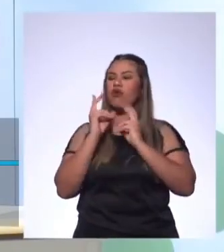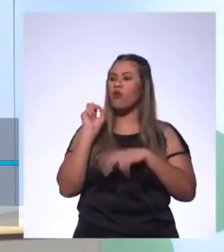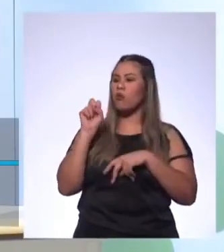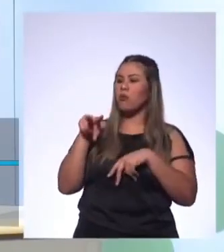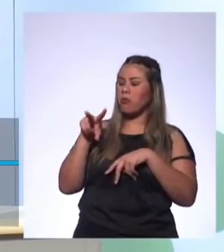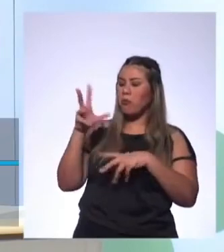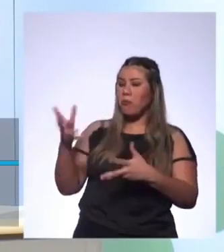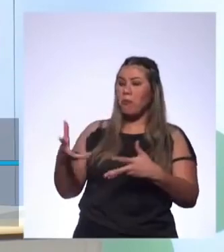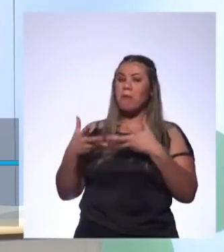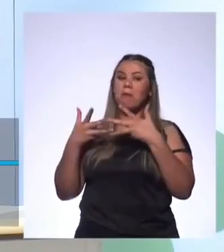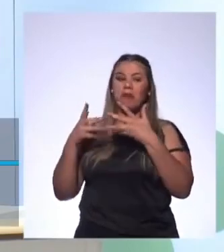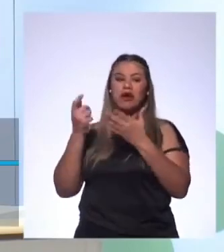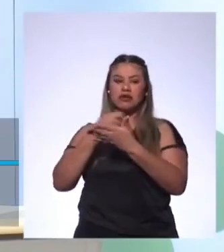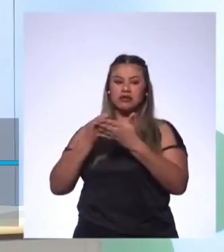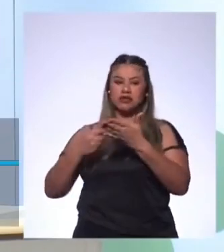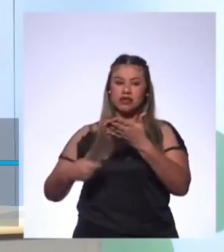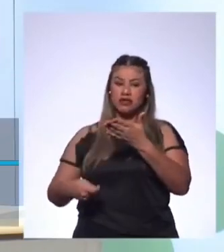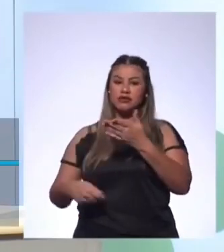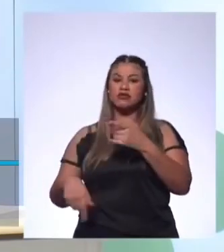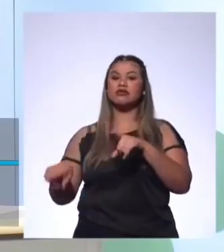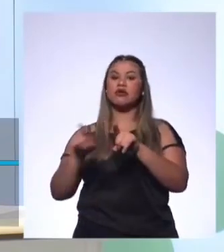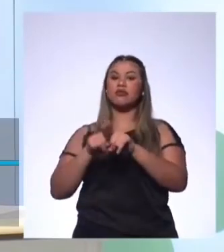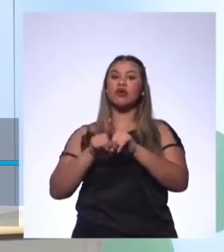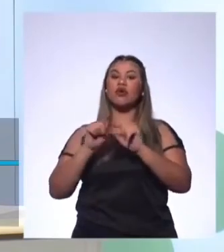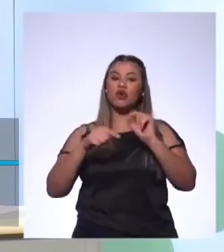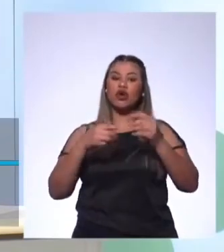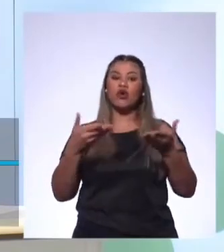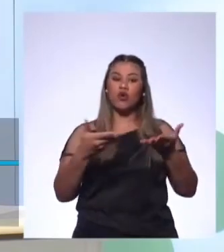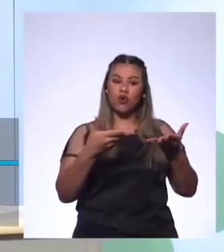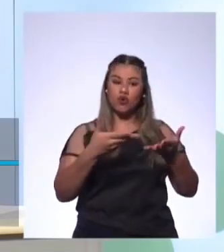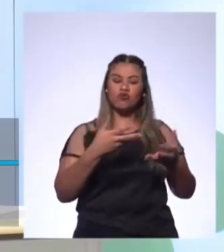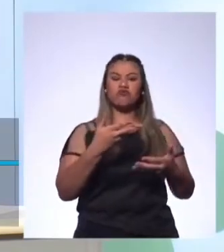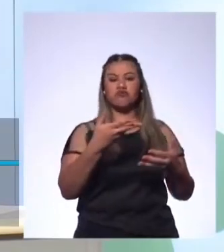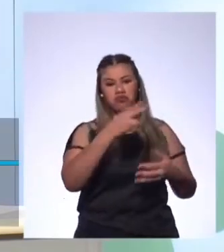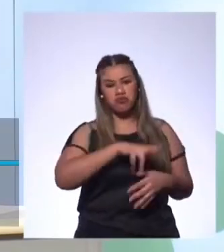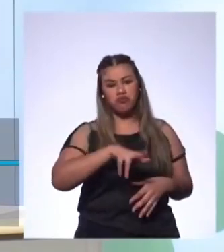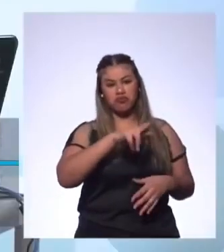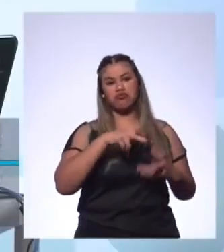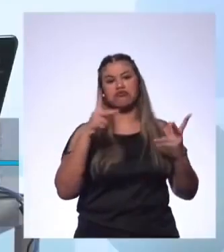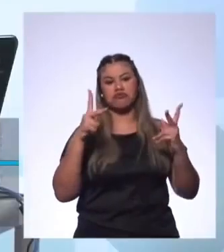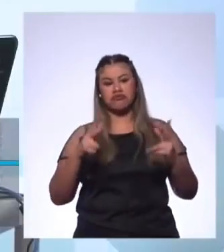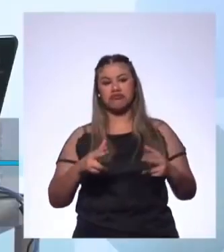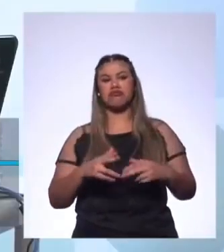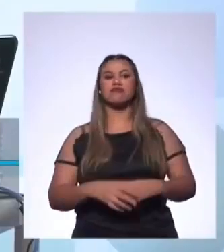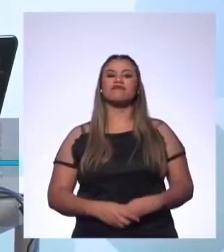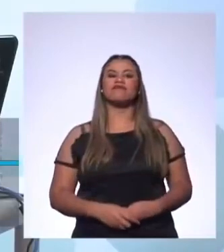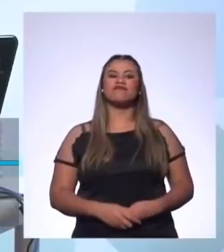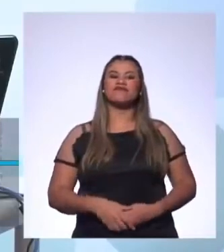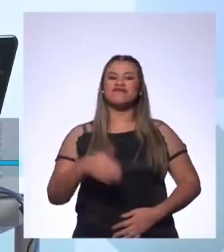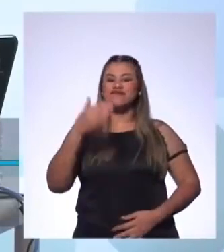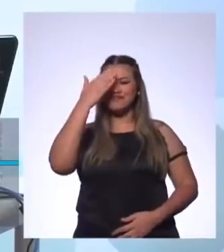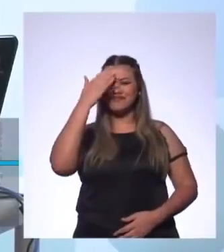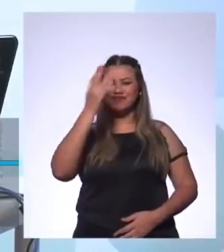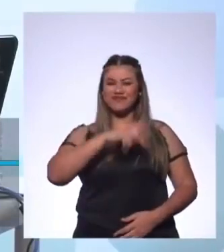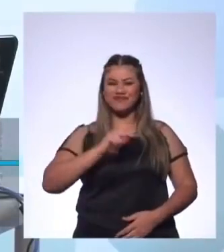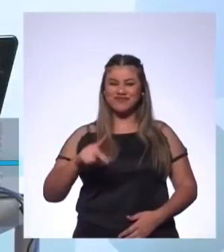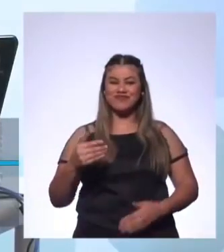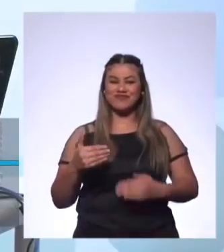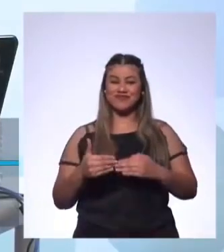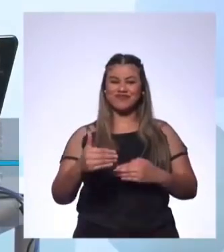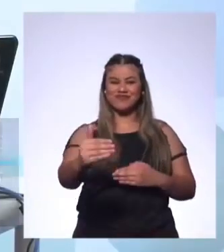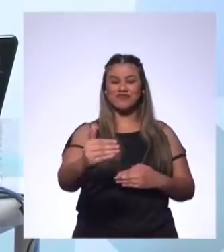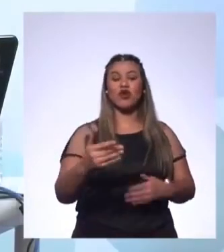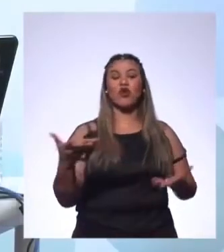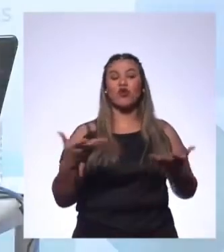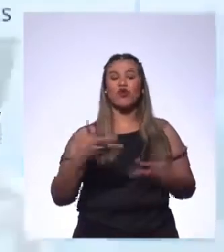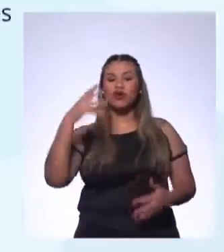aí também, 500 anos depois, o pessoal continua usando o Romeu e Julieta. Isso aí. Muito obrigada, professor. Vamos lá agora. O que aprendemos